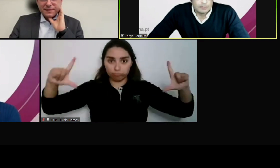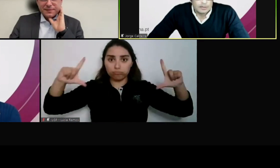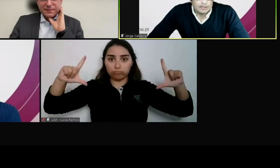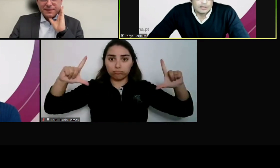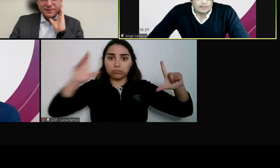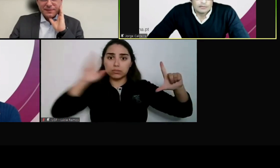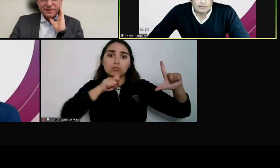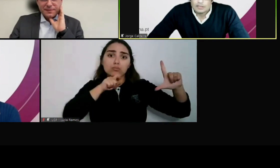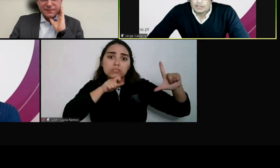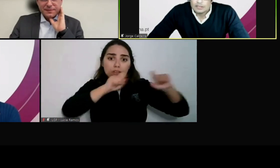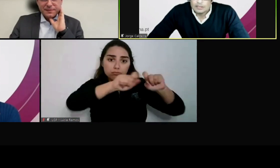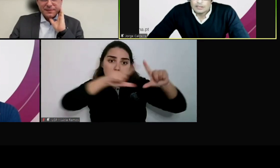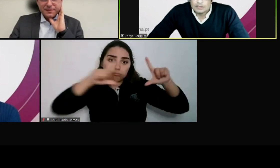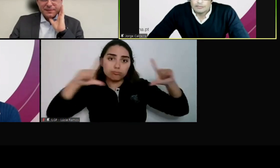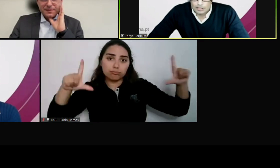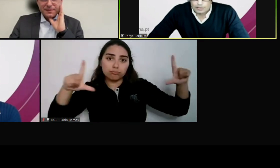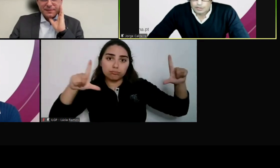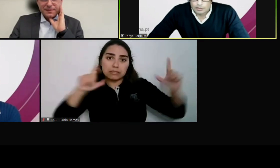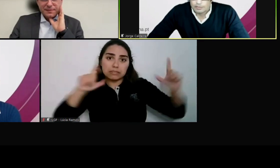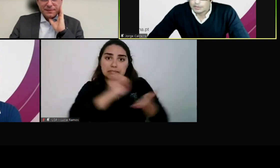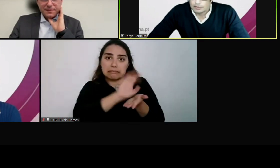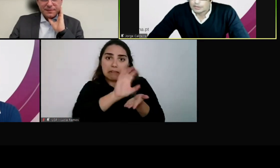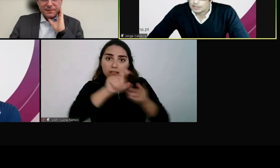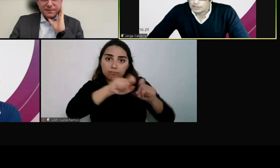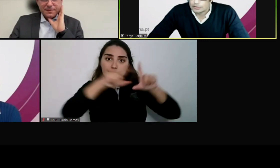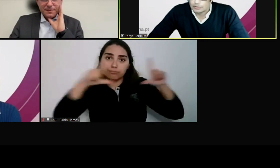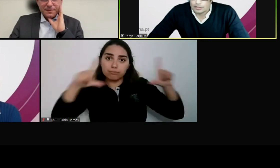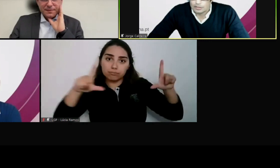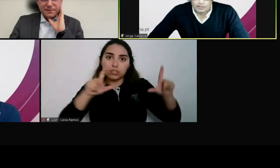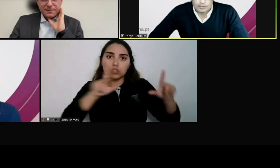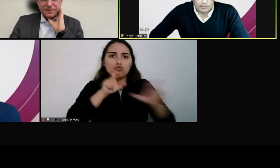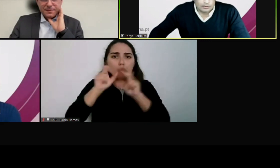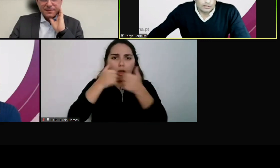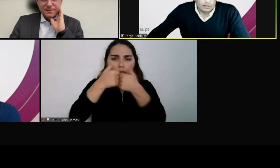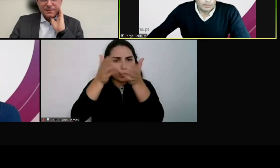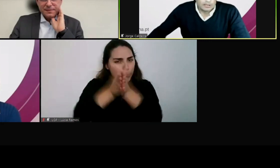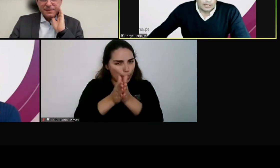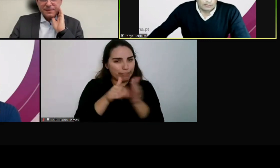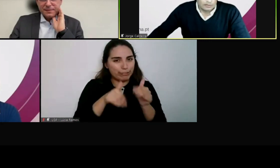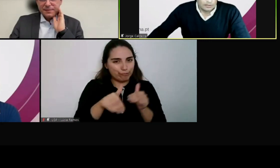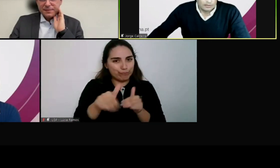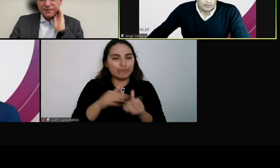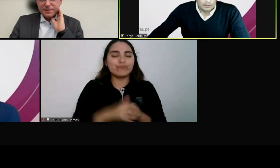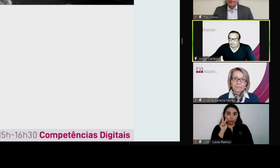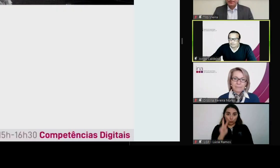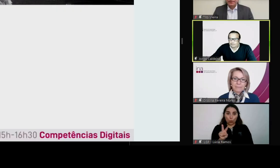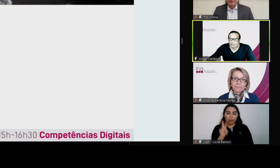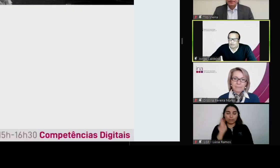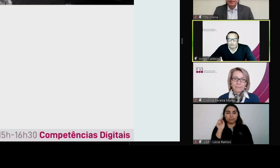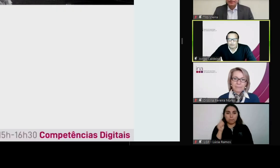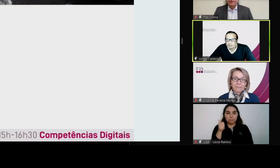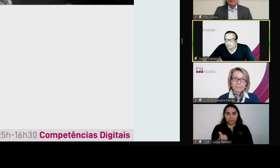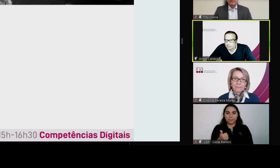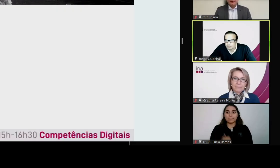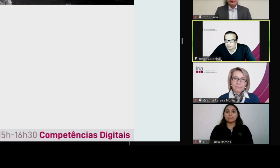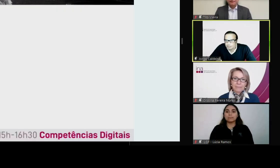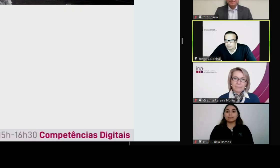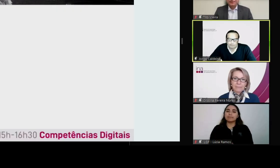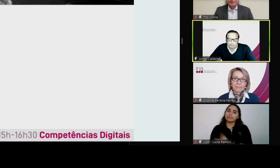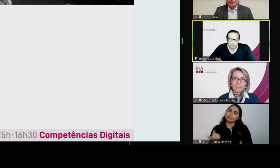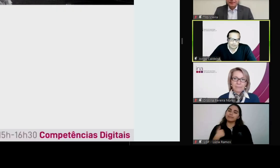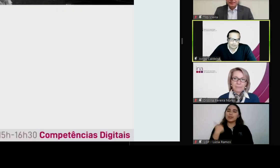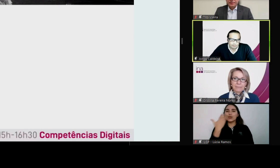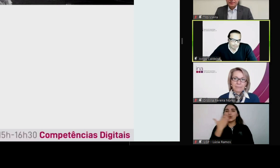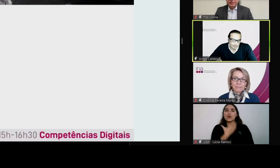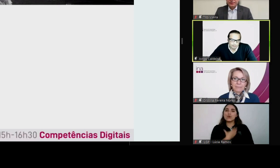se é permitido, e vou dar resposta, obviamente, a todas essas questões. Consigo partilhar, não consigo? Bem, eu gosto sempre de começar pelos